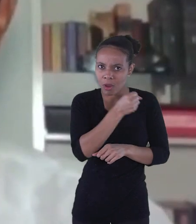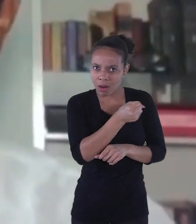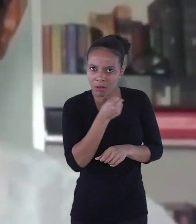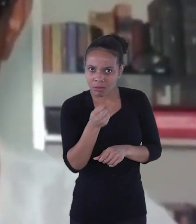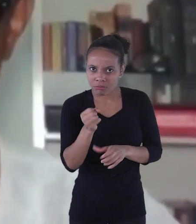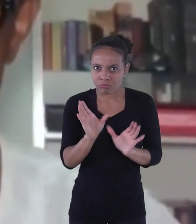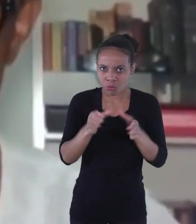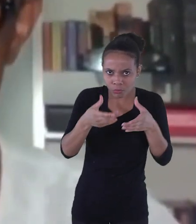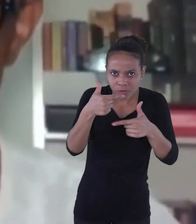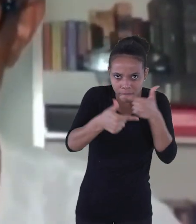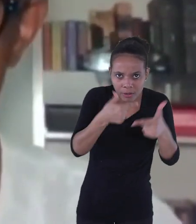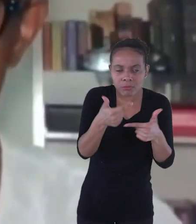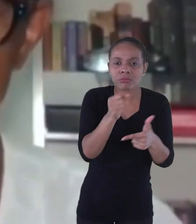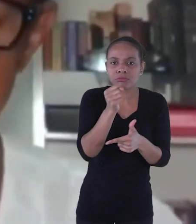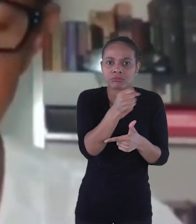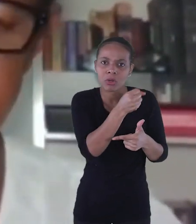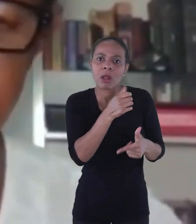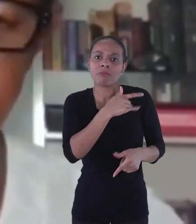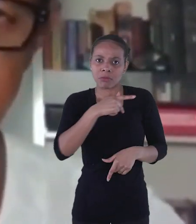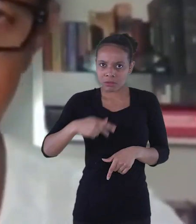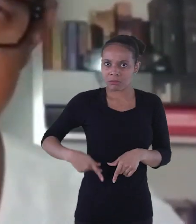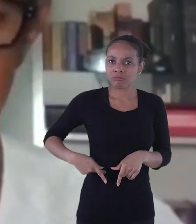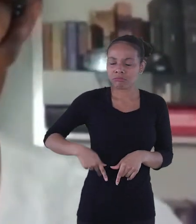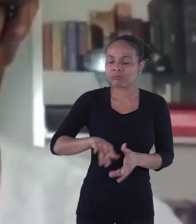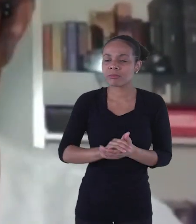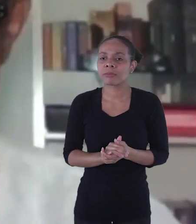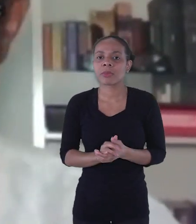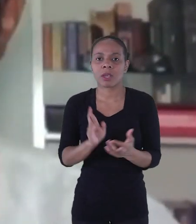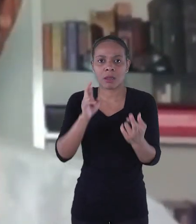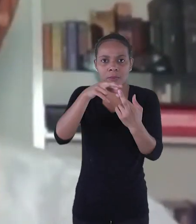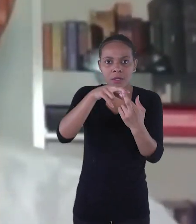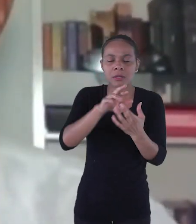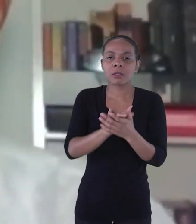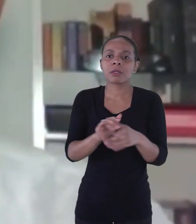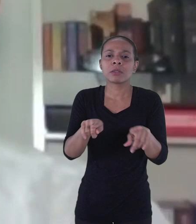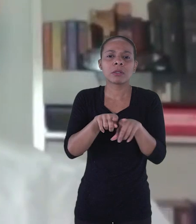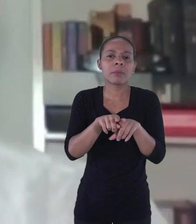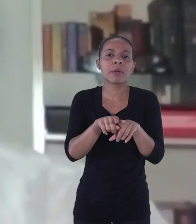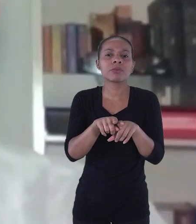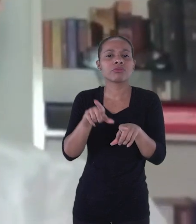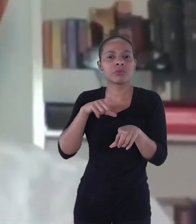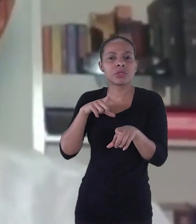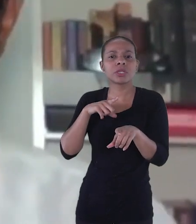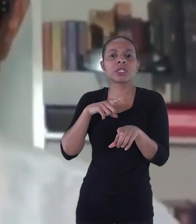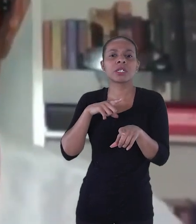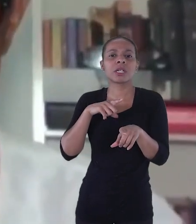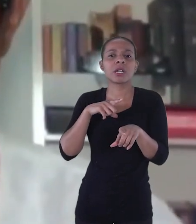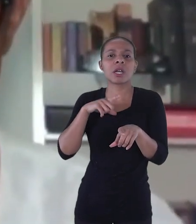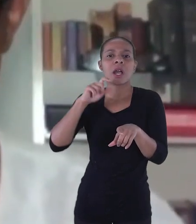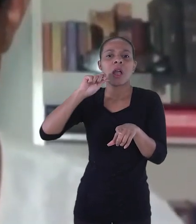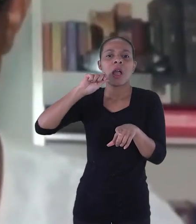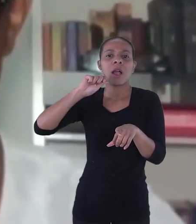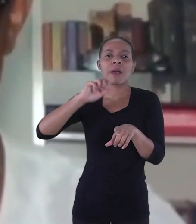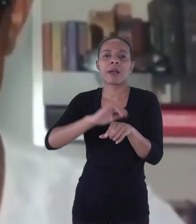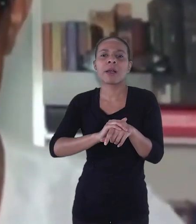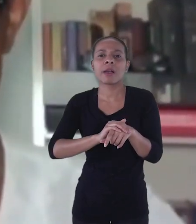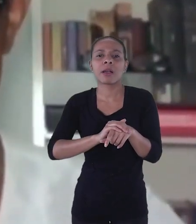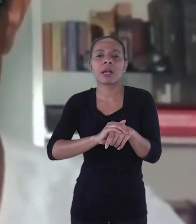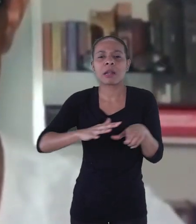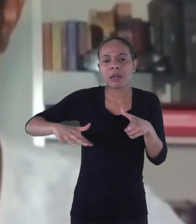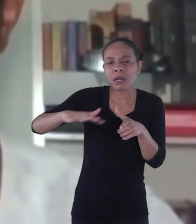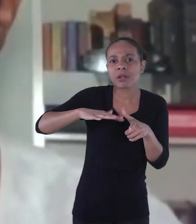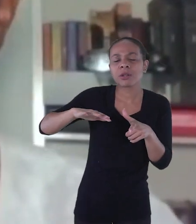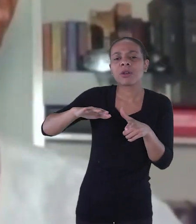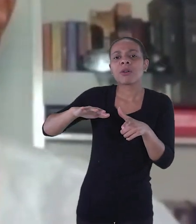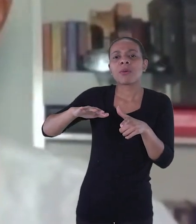era ali de região de Alagoas, né? Até no final da vida estava escrevendo um livro sobre Zumbi dos Palmares,